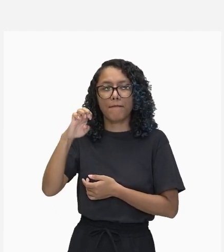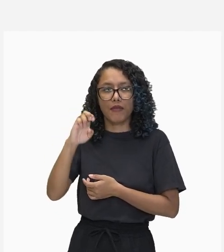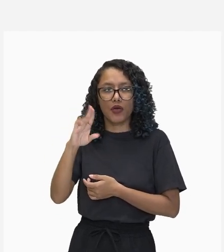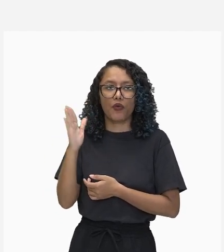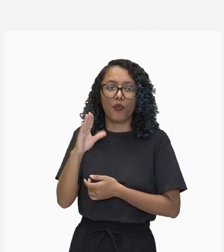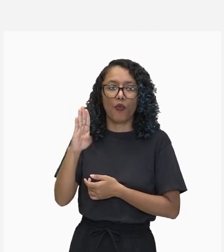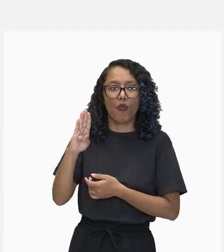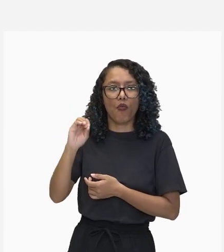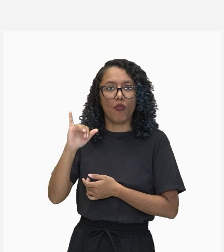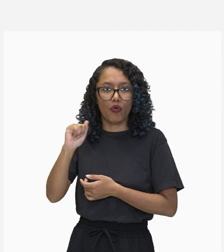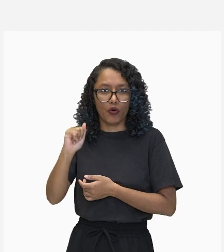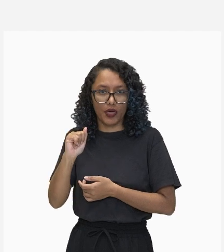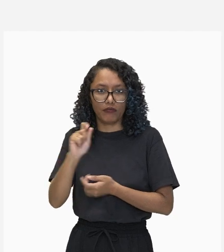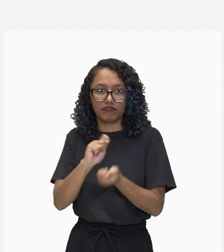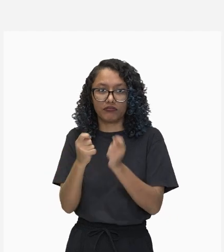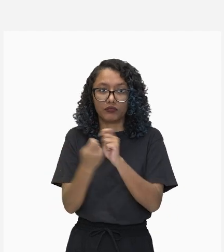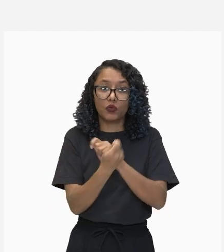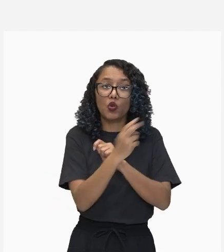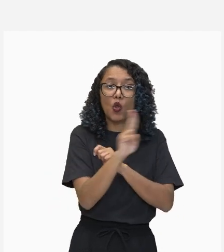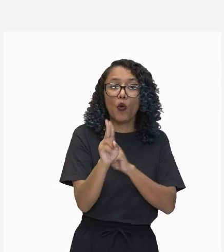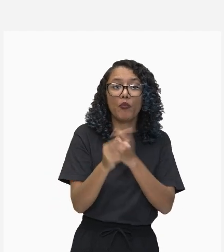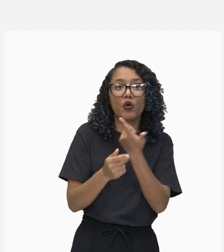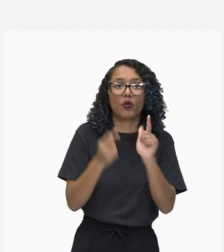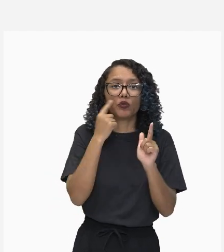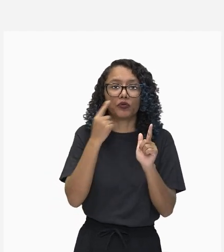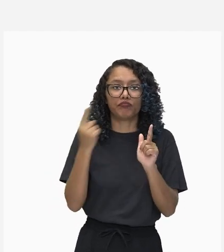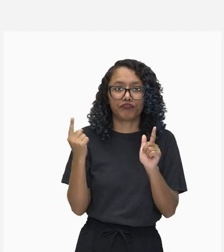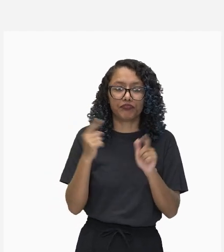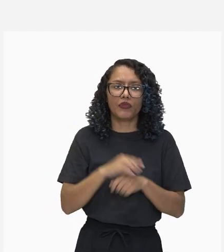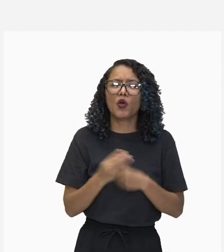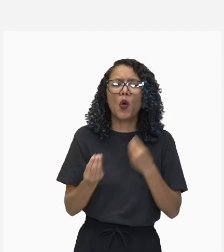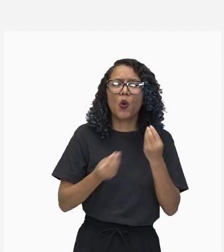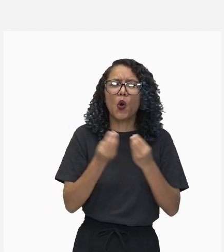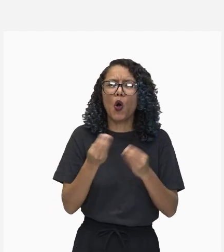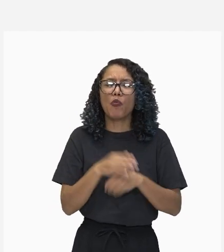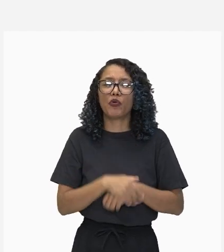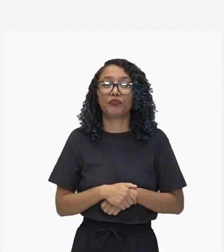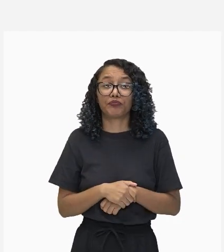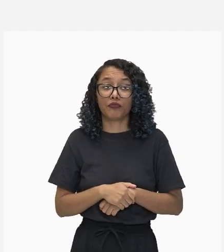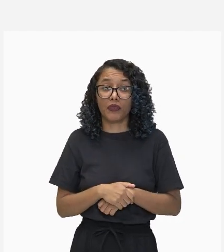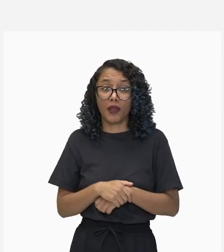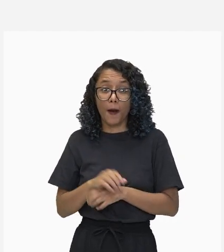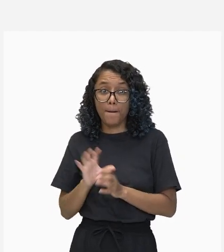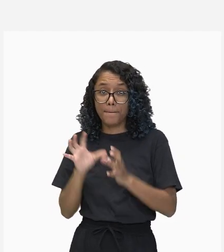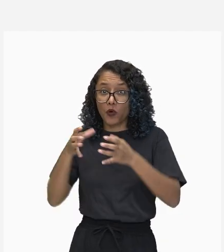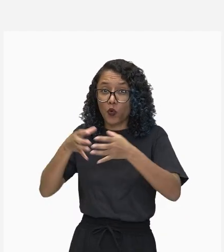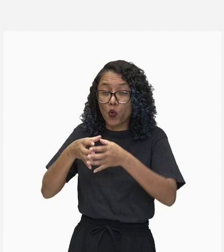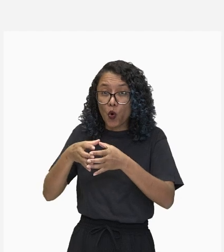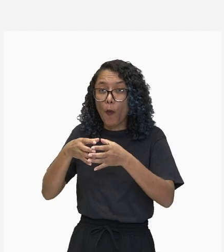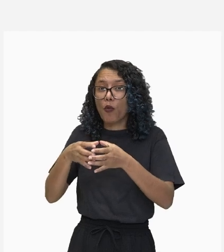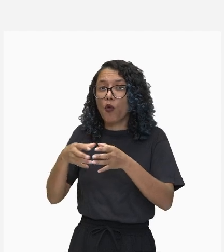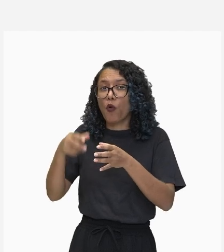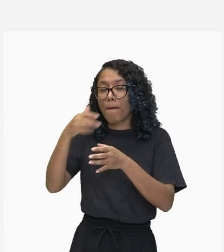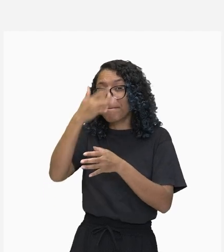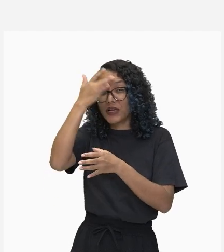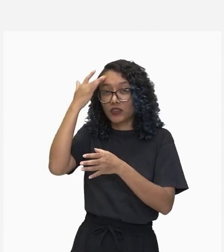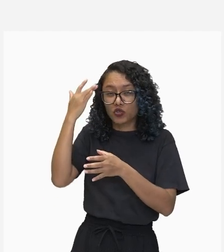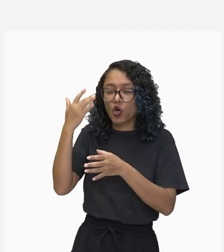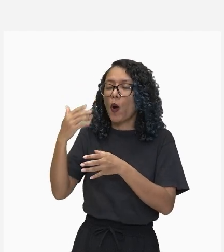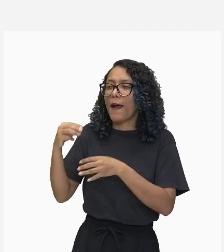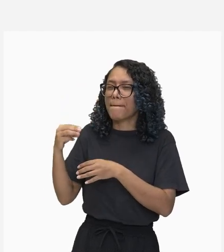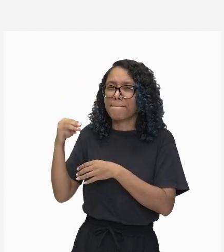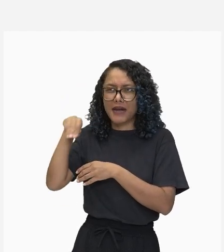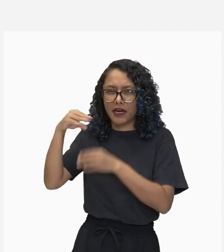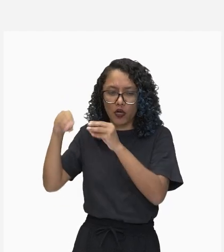pelos imigrantes do Maranhão que se mudaram para a região a fim de extrair borracha. Bem,